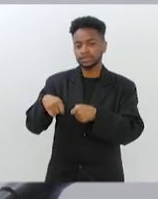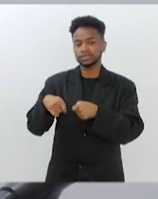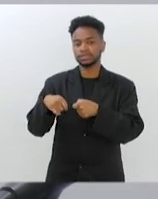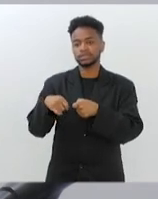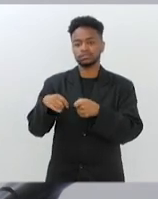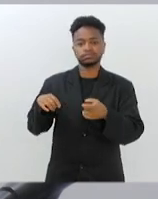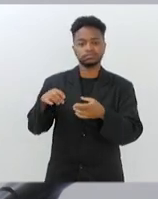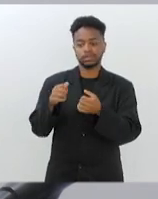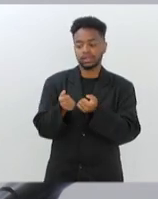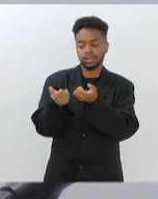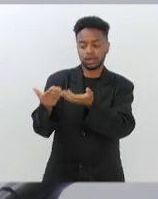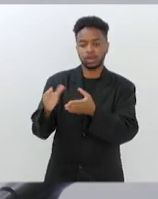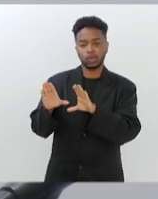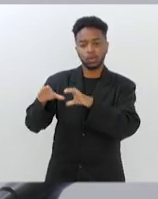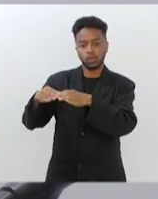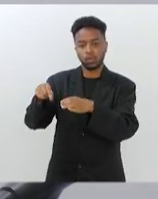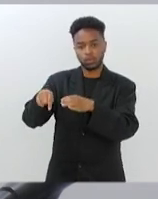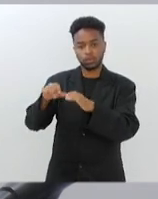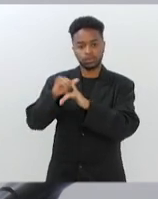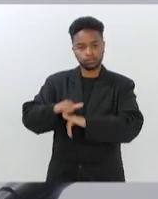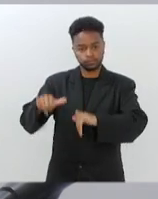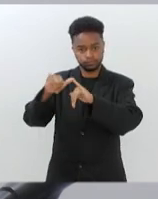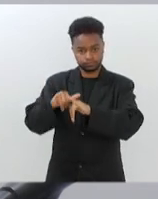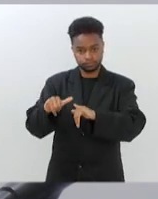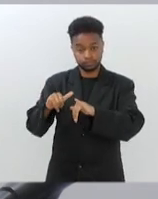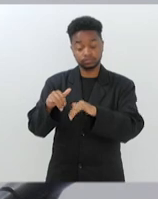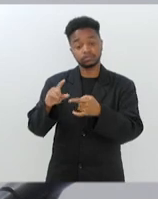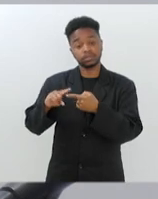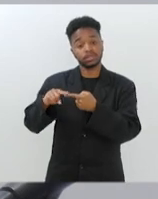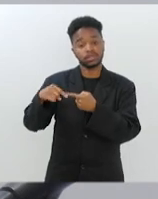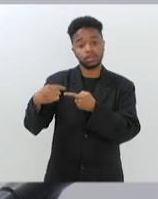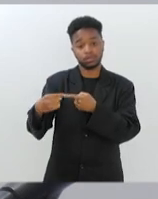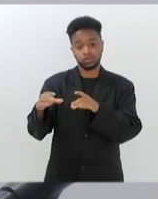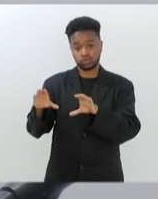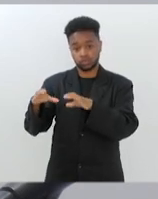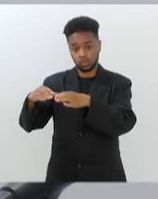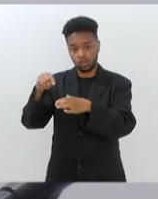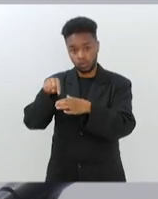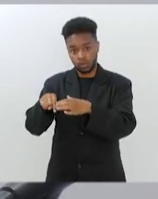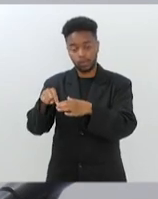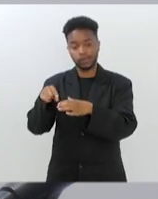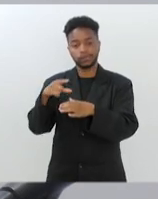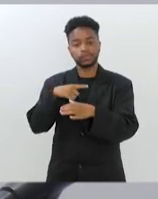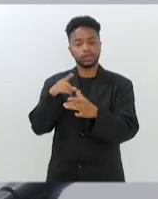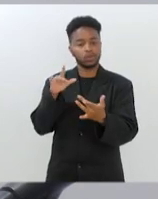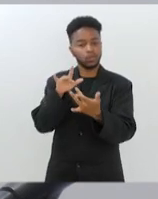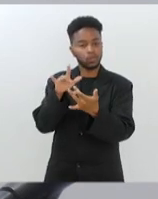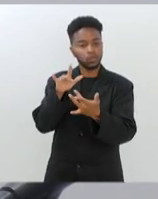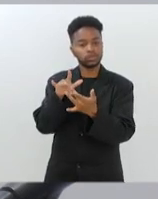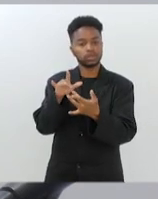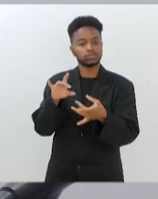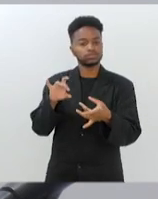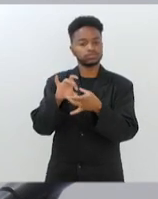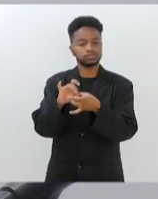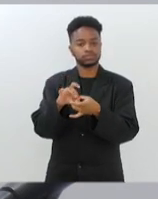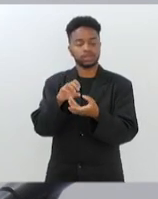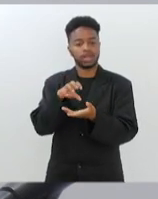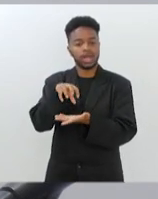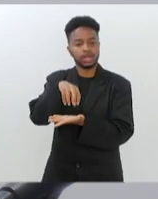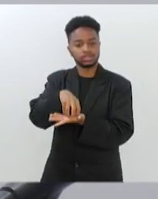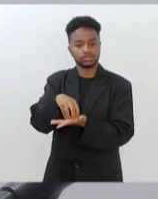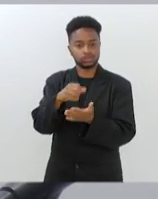núcleo técnico para esse núcleo de publicidade e aí a partir daí esse núcleo de Publicidade faz a relação faz o contato com as agências contratadas pelo